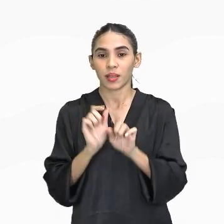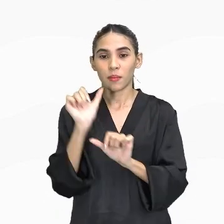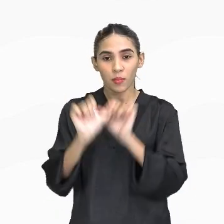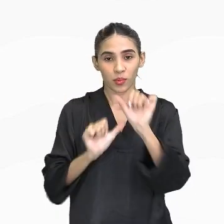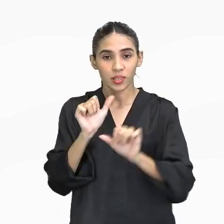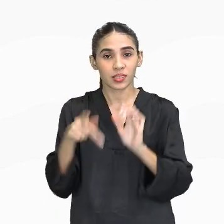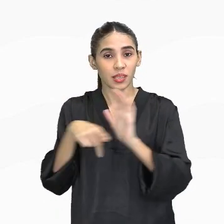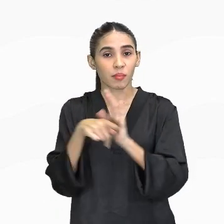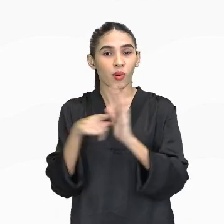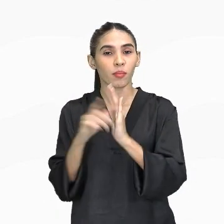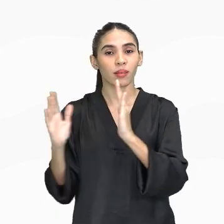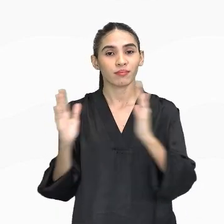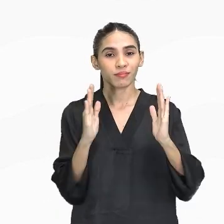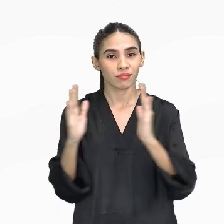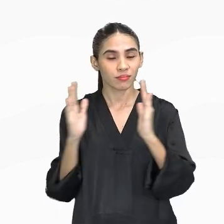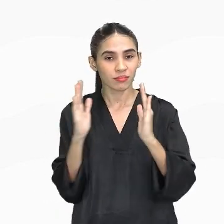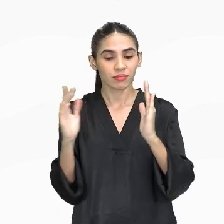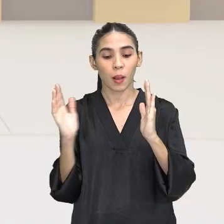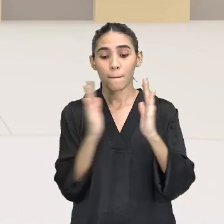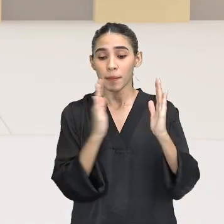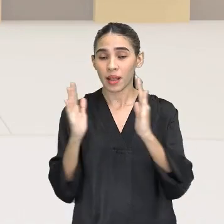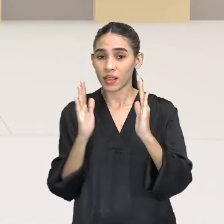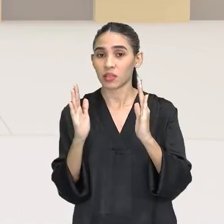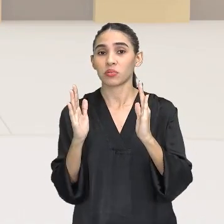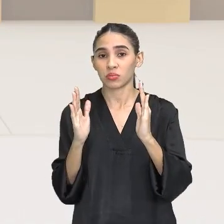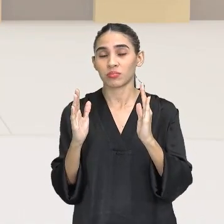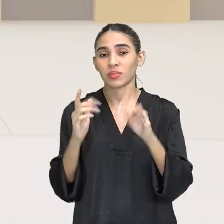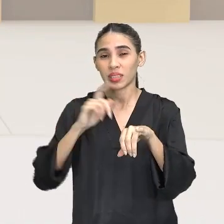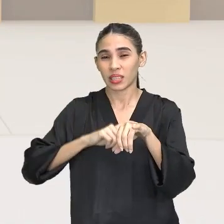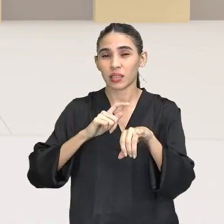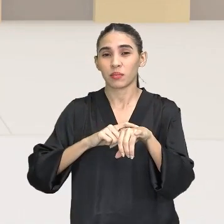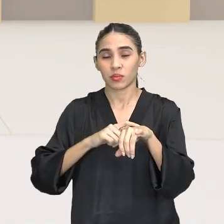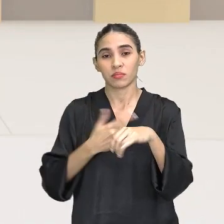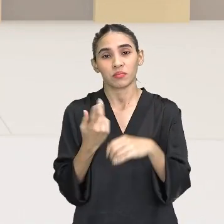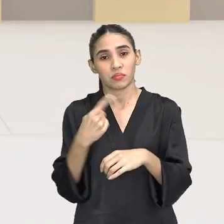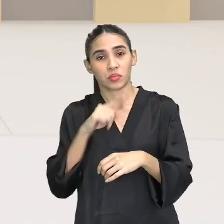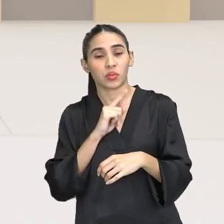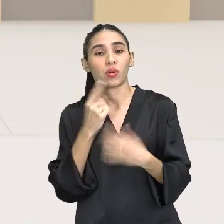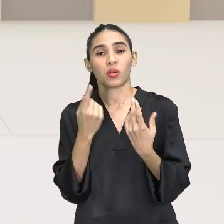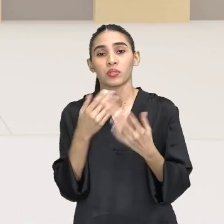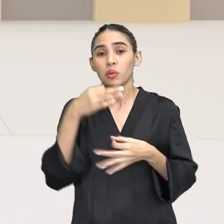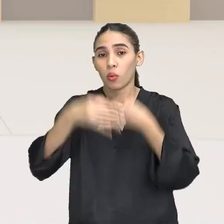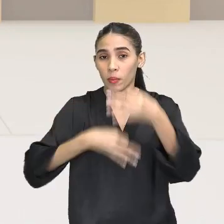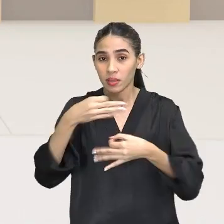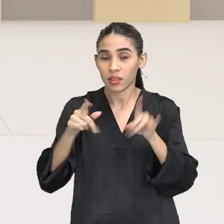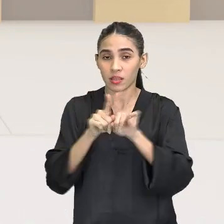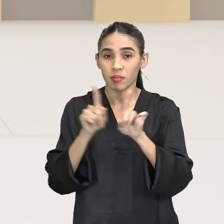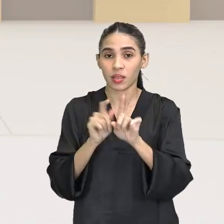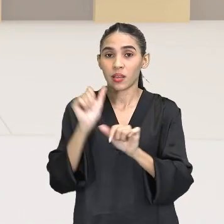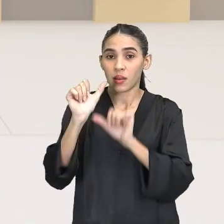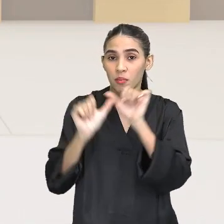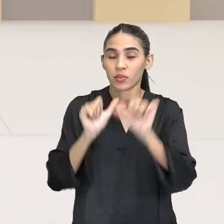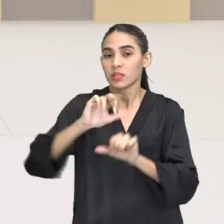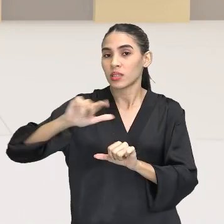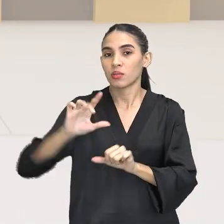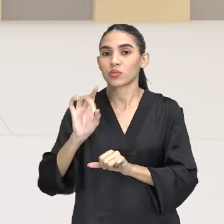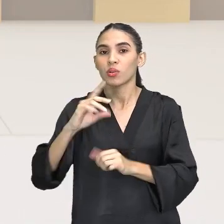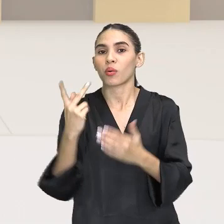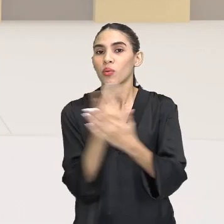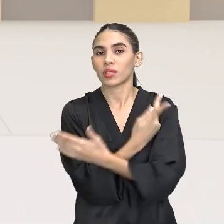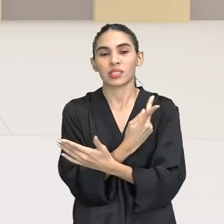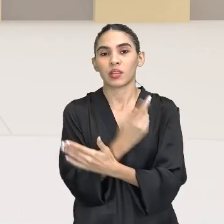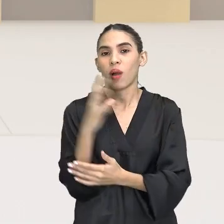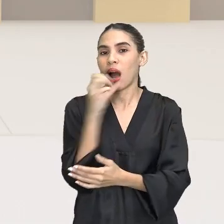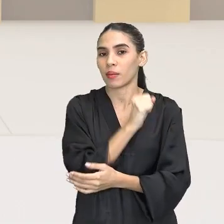alterações ali de longo prazo, um período bem grande de tempo ali, como a gente pode comentar, que essas mudanças elas não aconteceram ali de uma hora